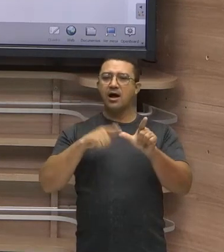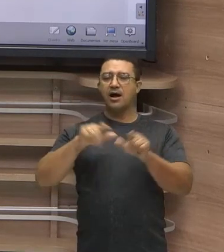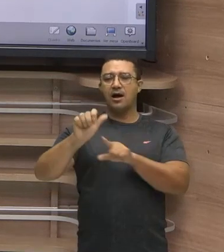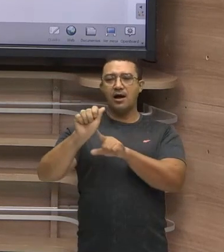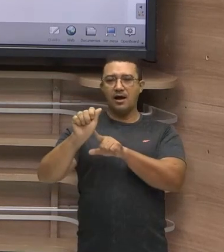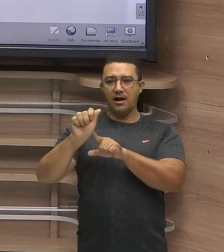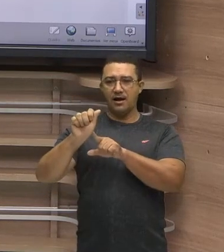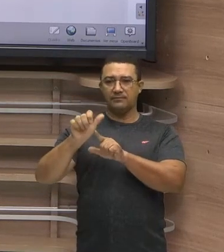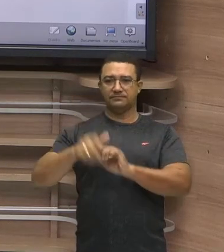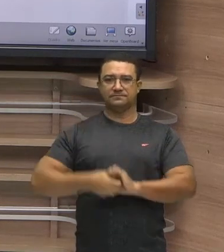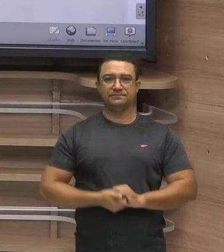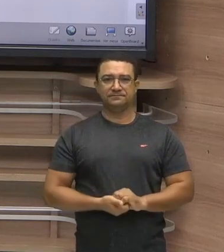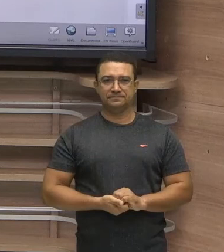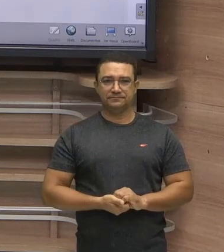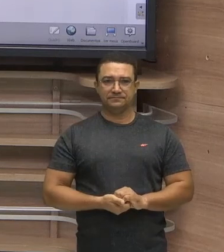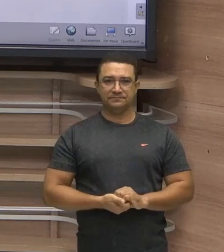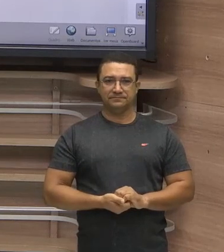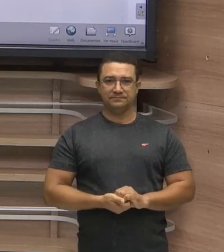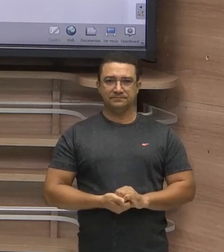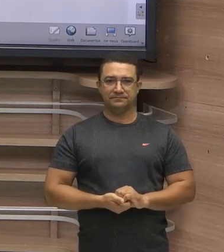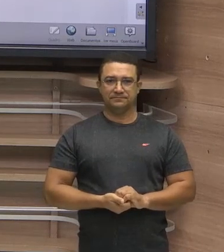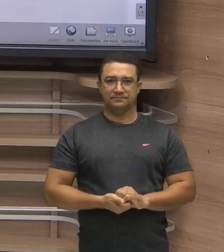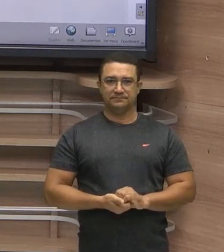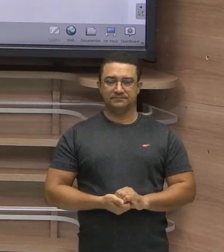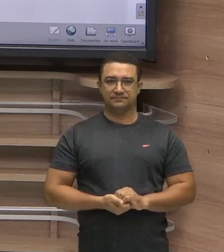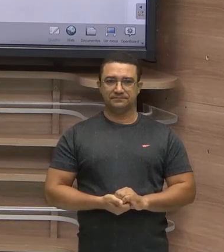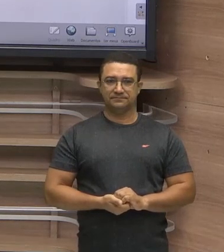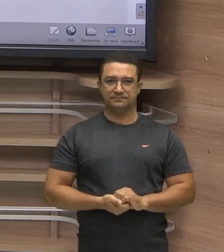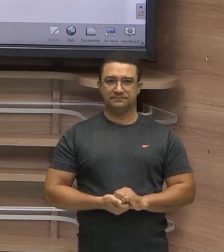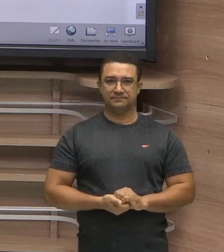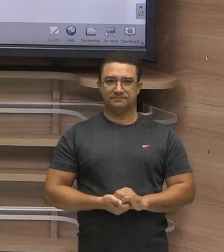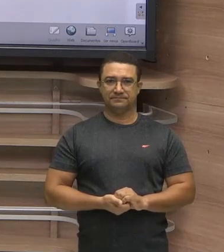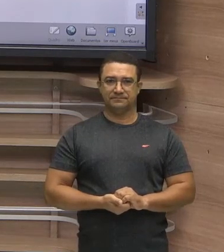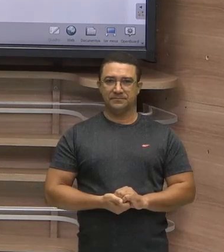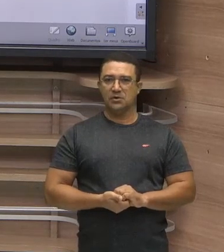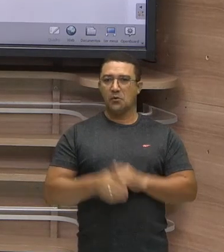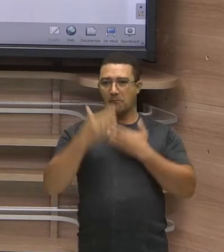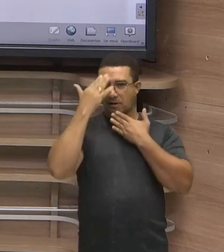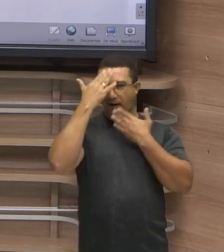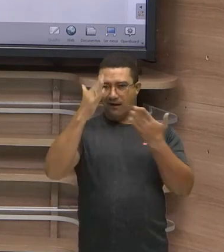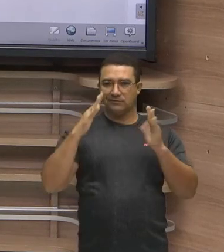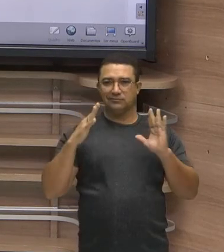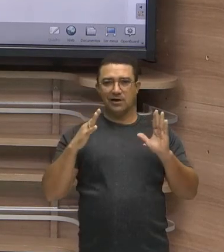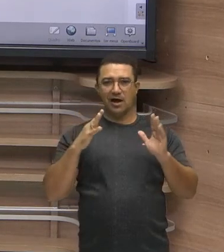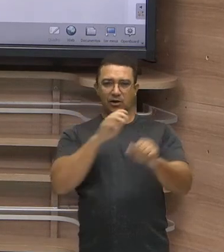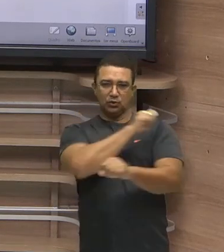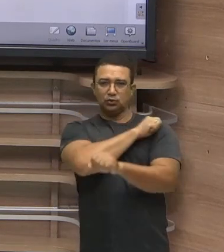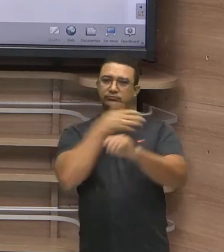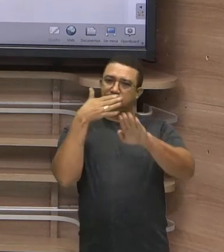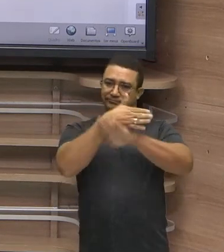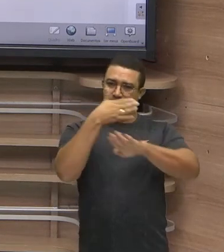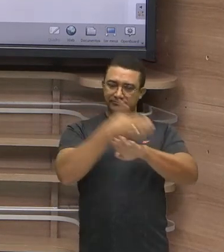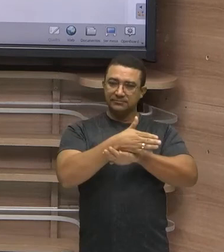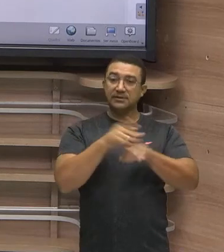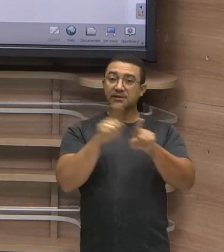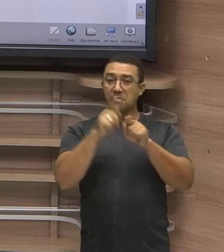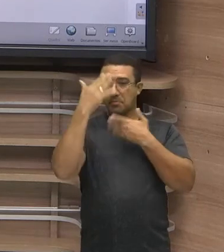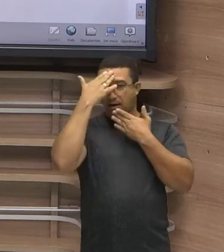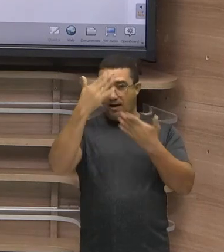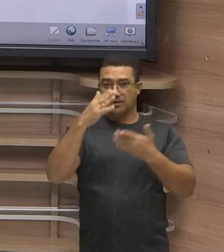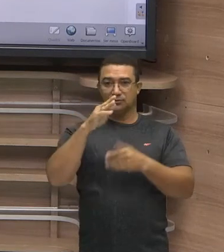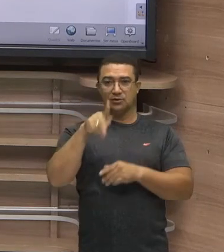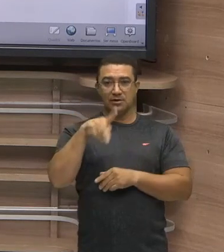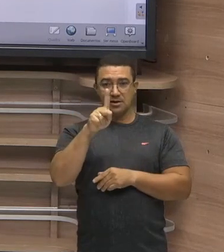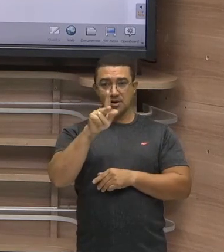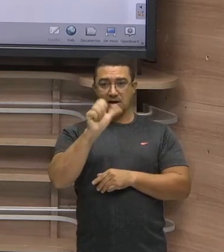da escola a Maria Rita lá da escola Valdemiro Pérez. Muito bem, temos participações aqui também do Cauã, indicou na questão 3, ele indicou a